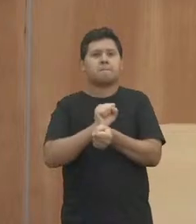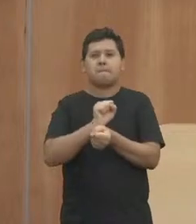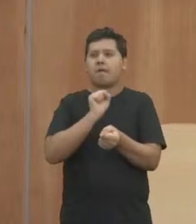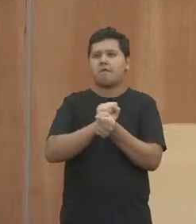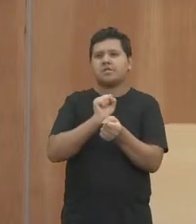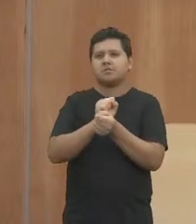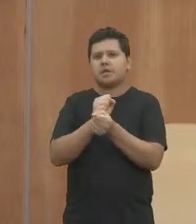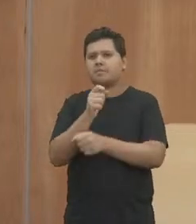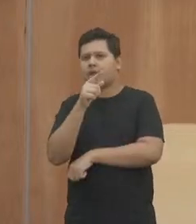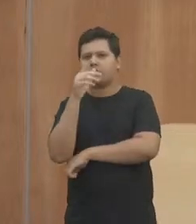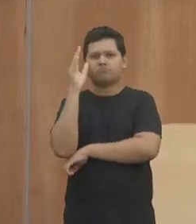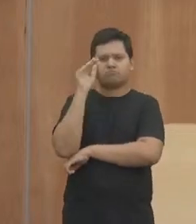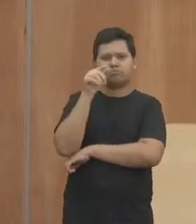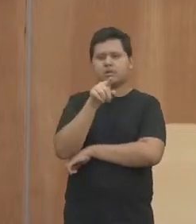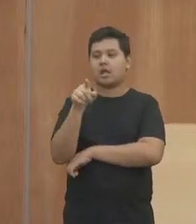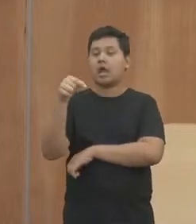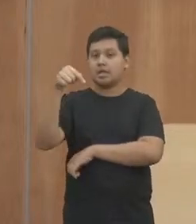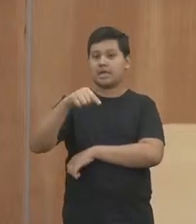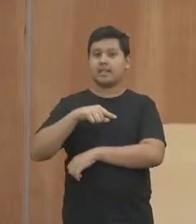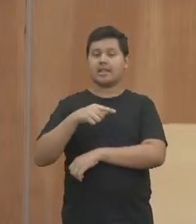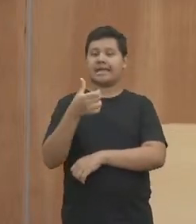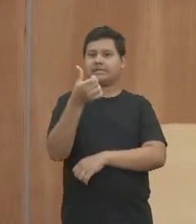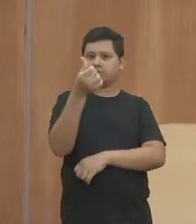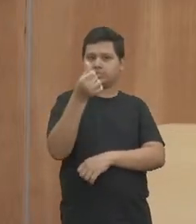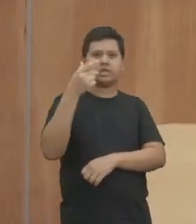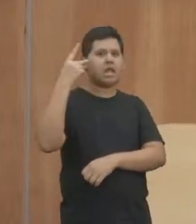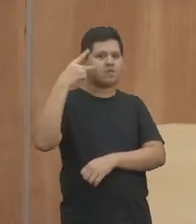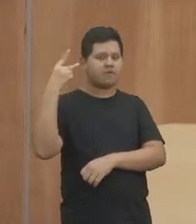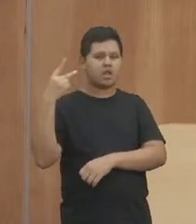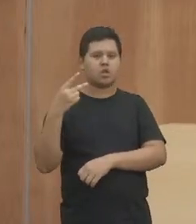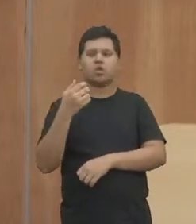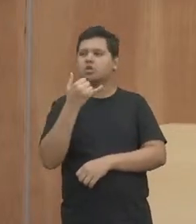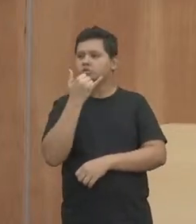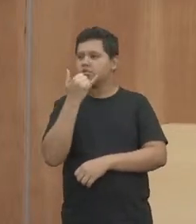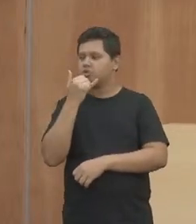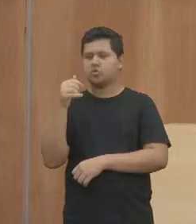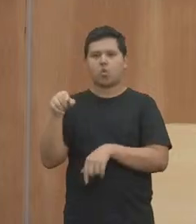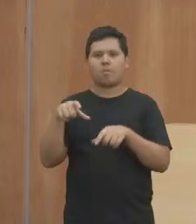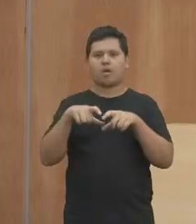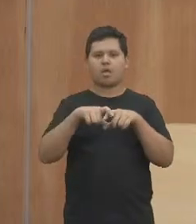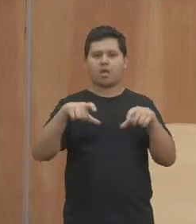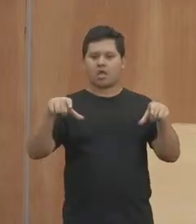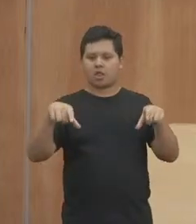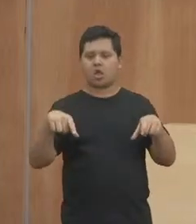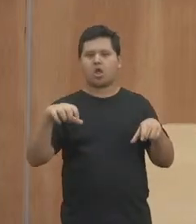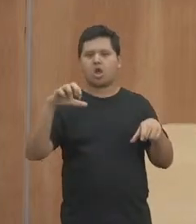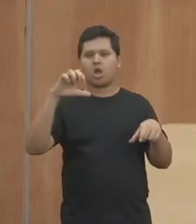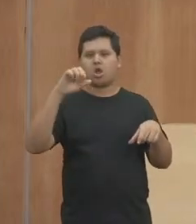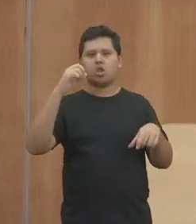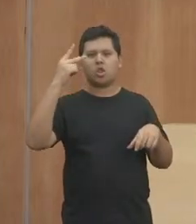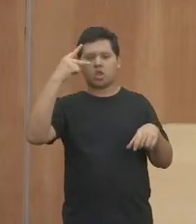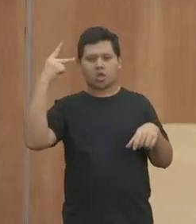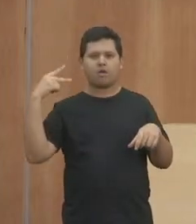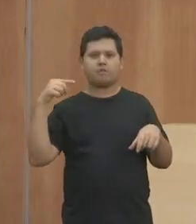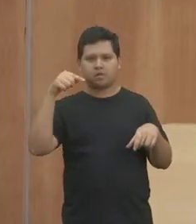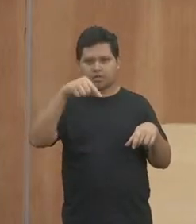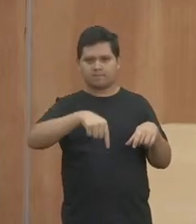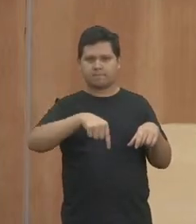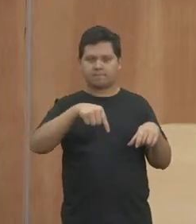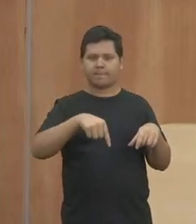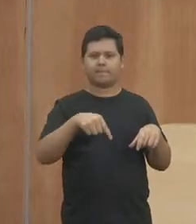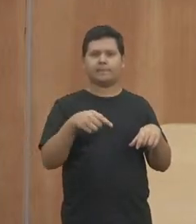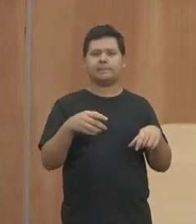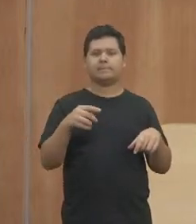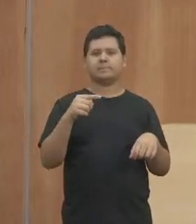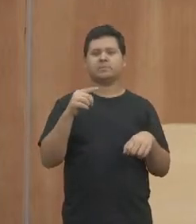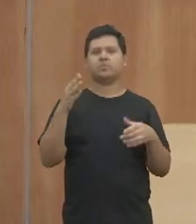tem aqui presente 6 vereadores, além da mesa, 6 vereadores, 9 além de mim. No